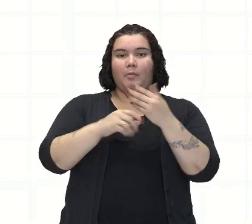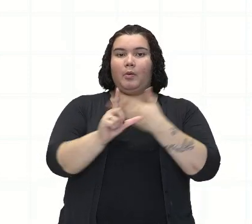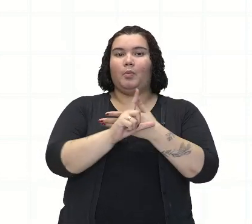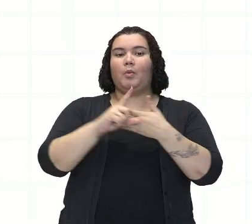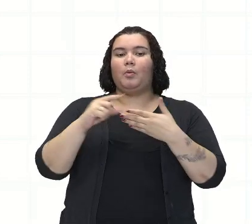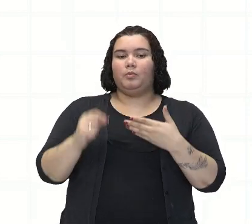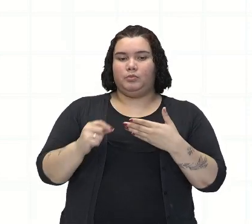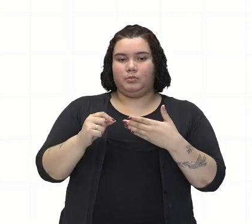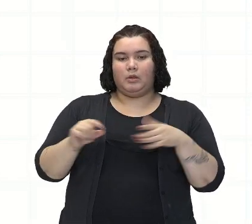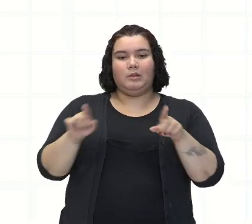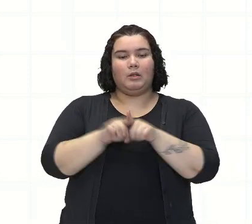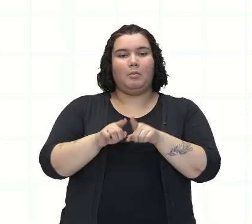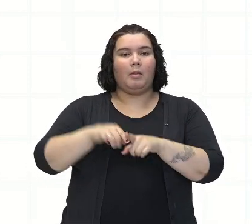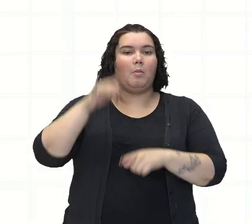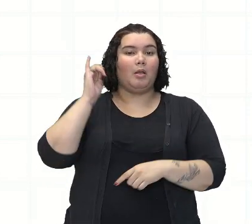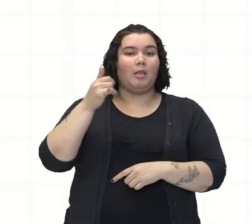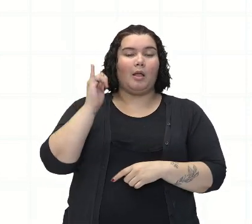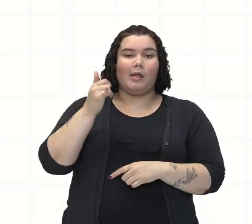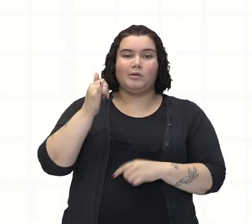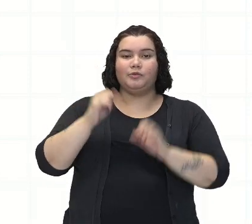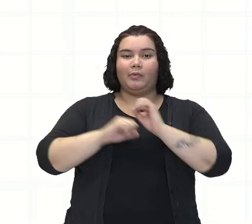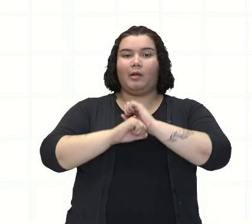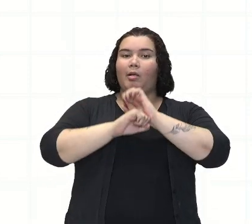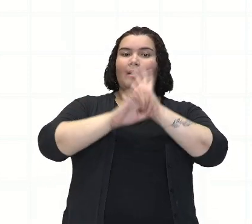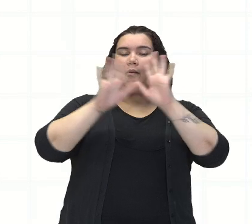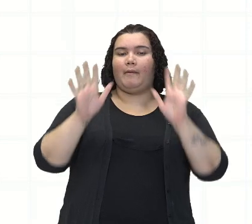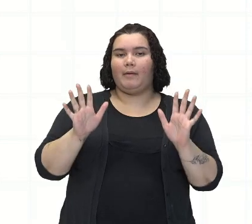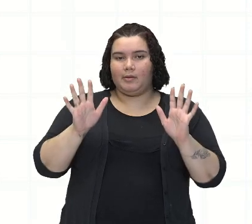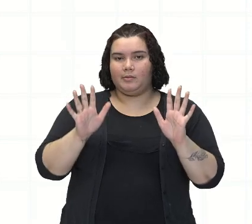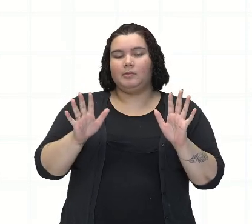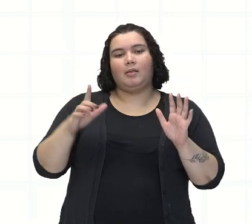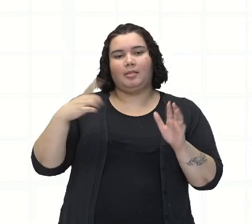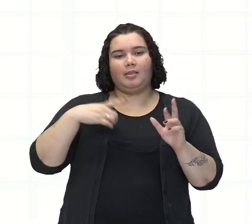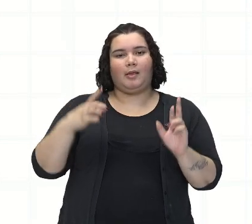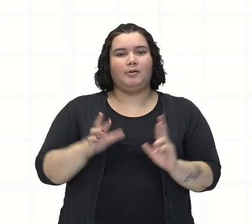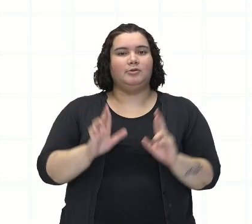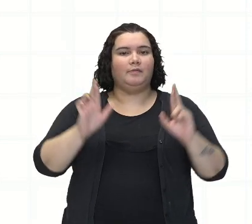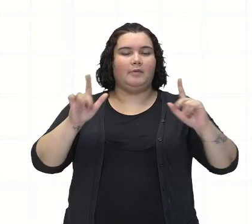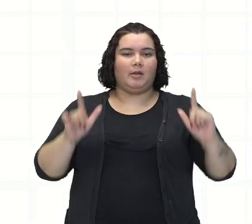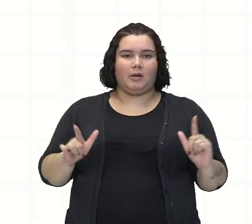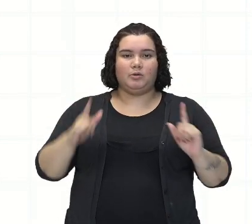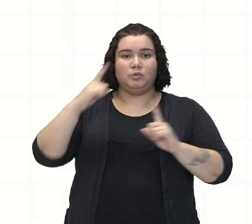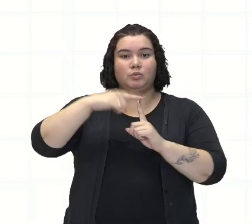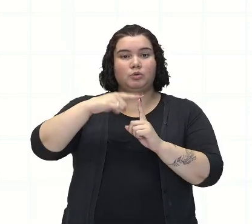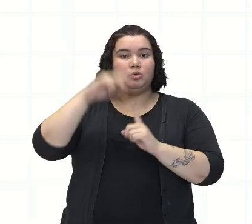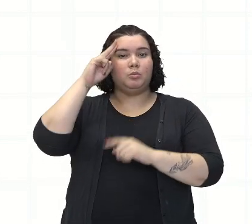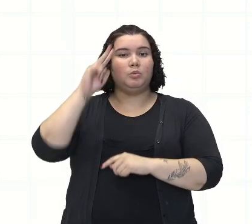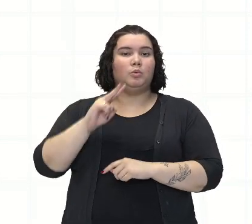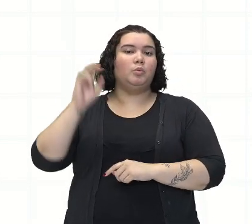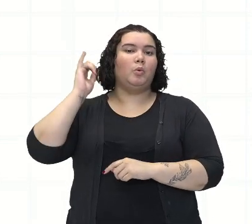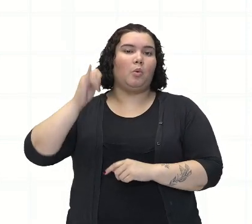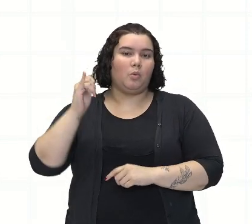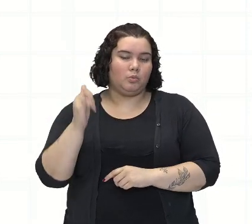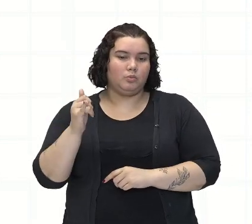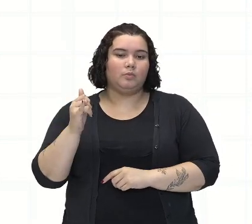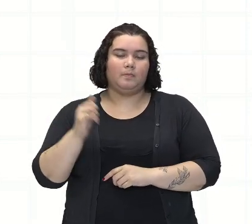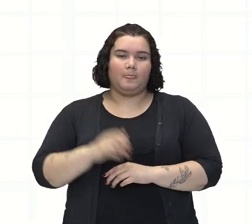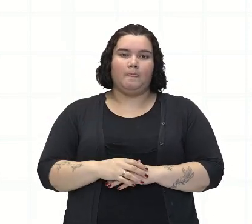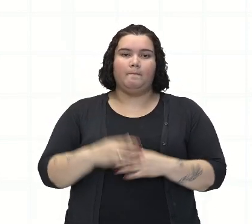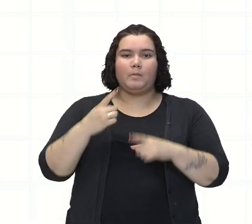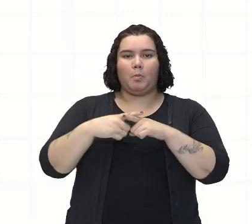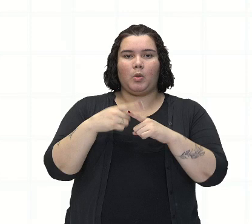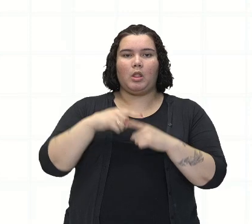narrativa ampla e abrangente, que já vai se diferir ali no conto, que justamente por ela ser abrangente, ela não